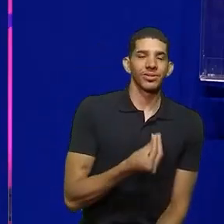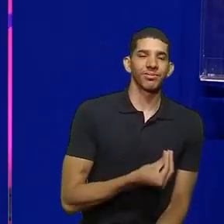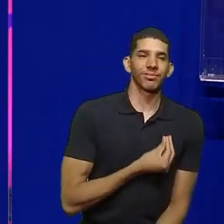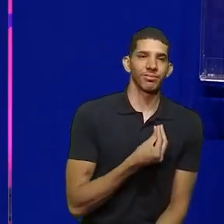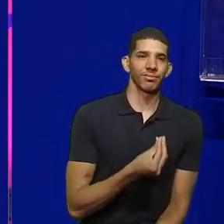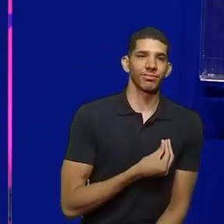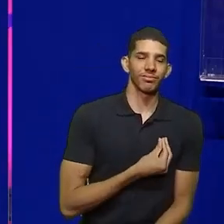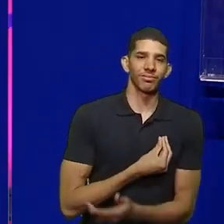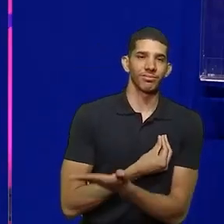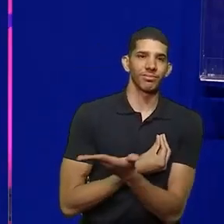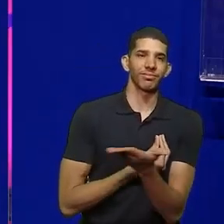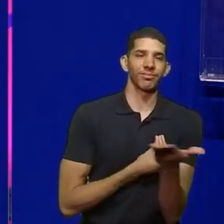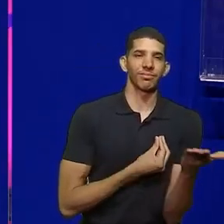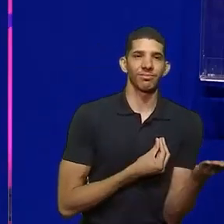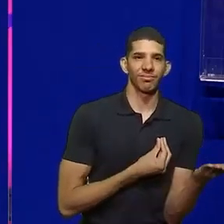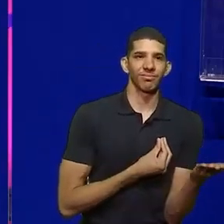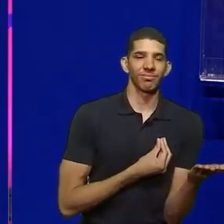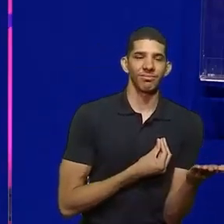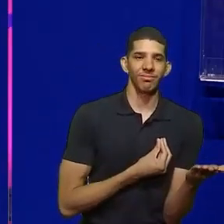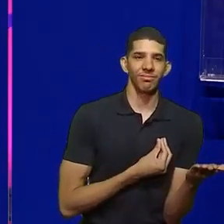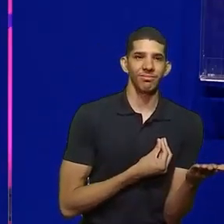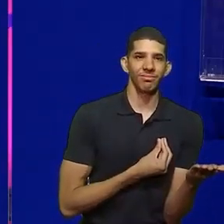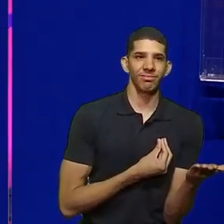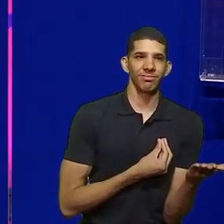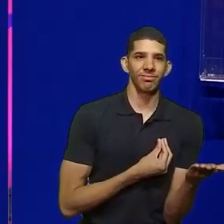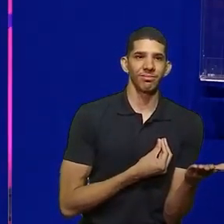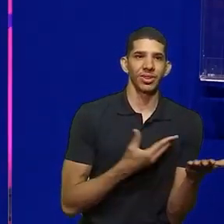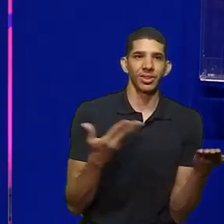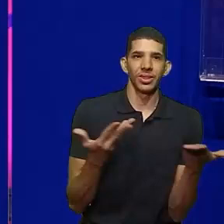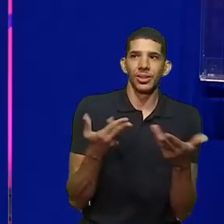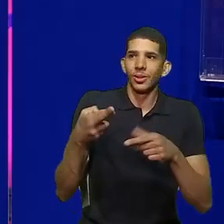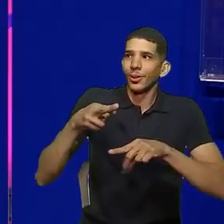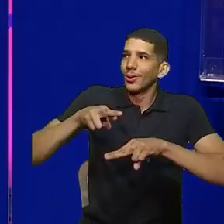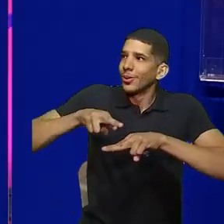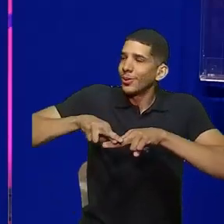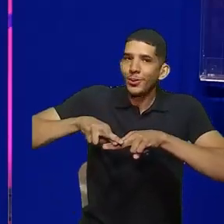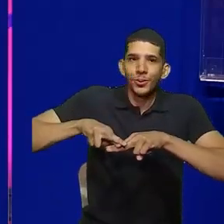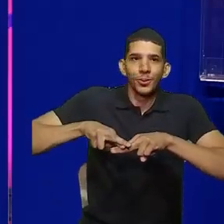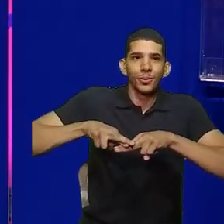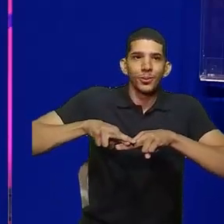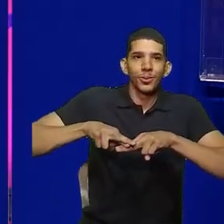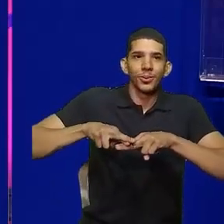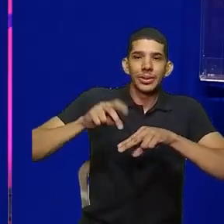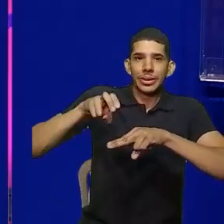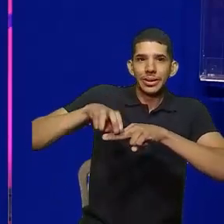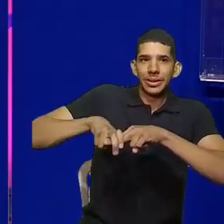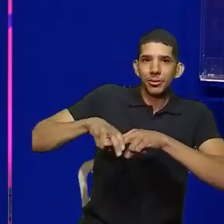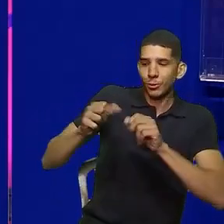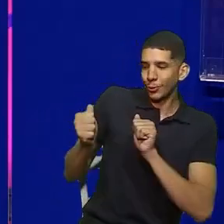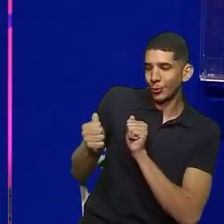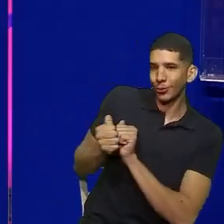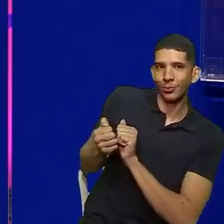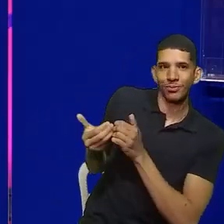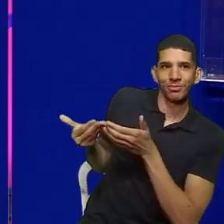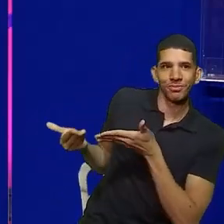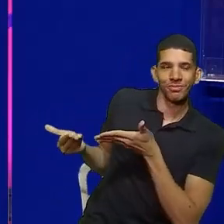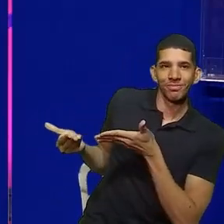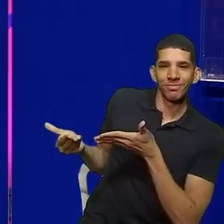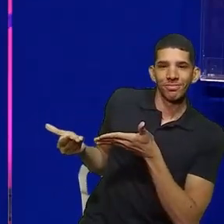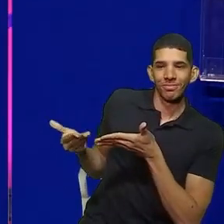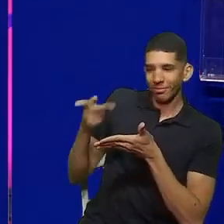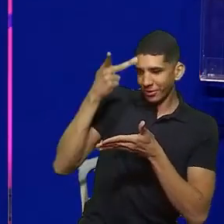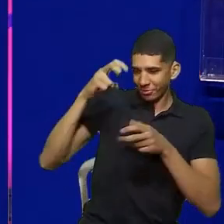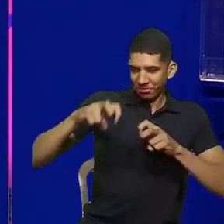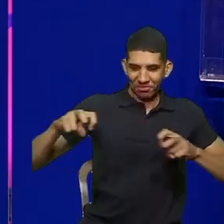estar na Fundação Cultural, sentada numa mesa ao lado de Conceição,